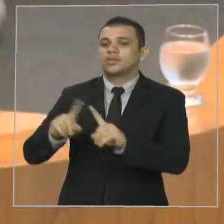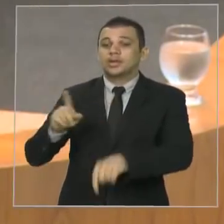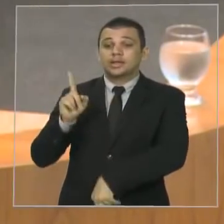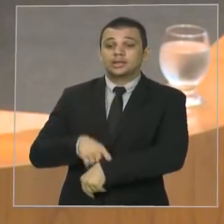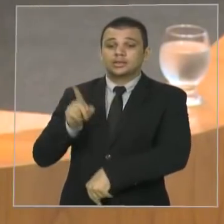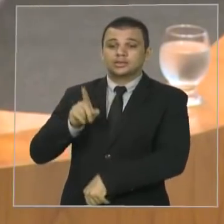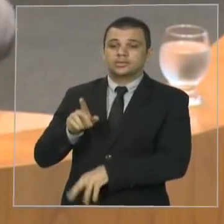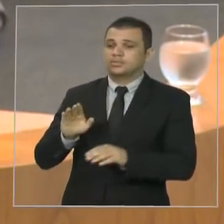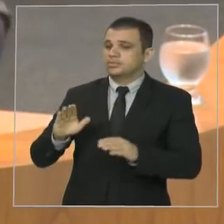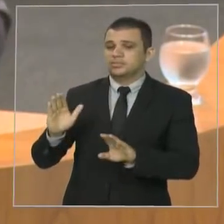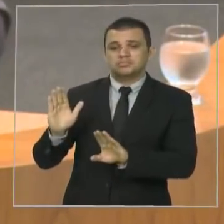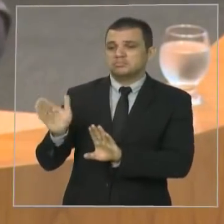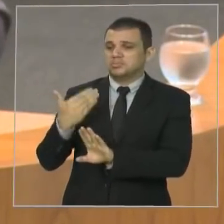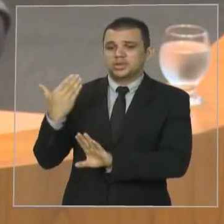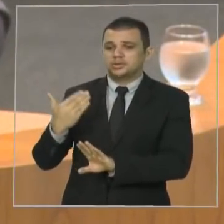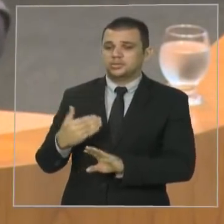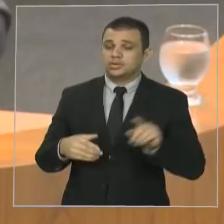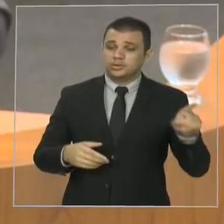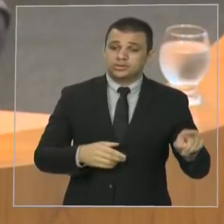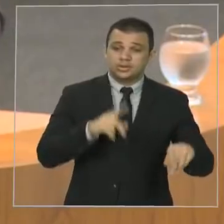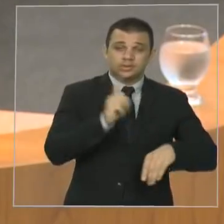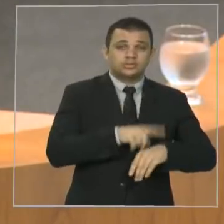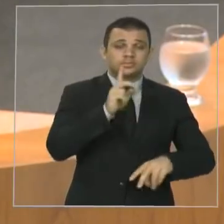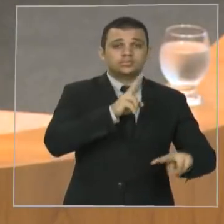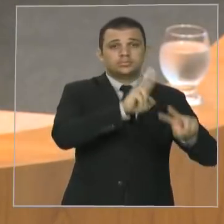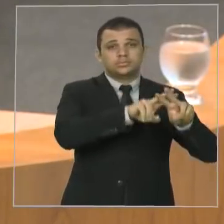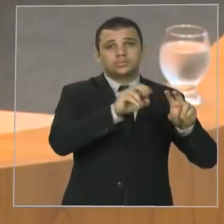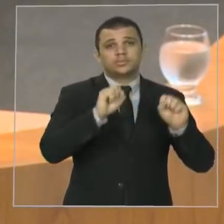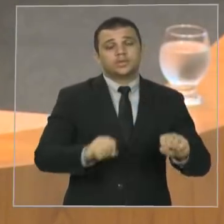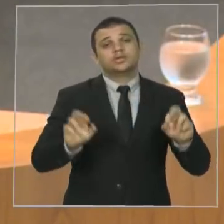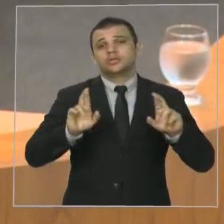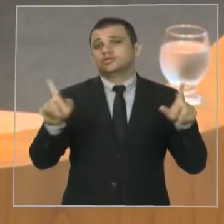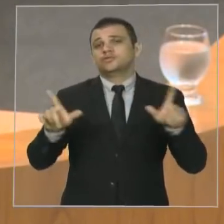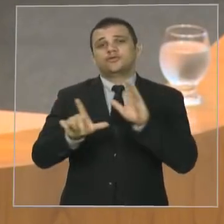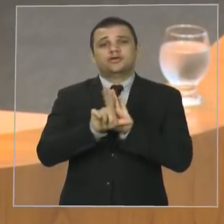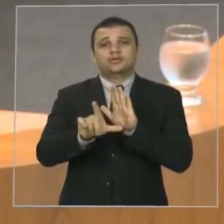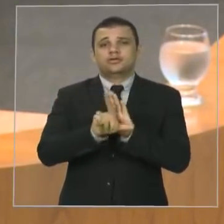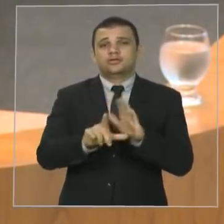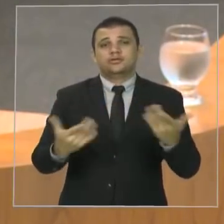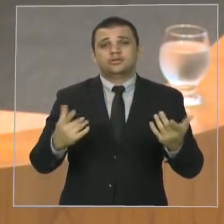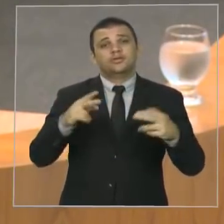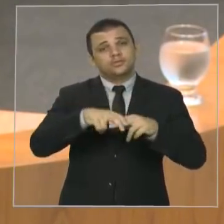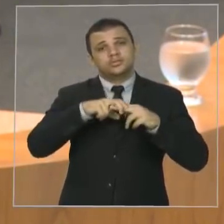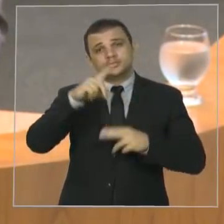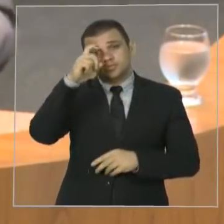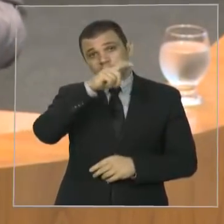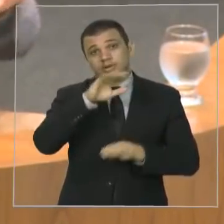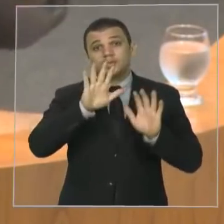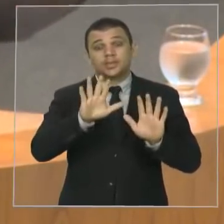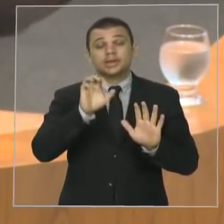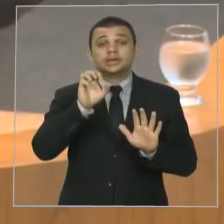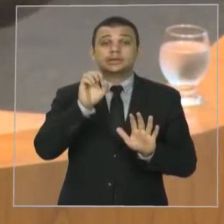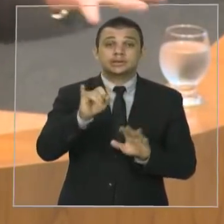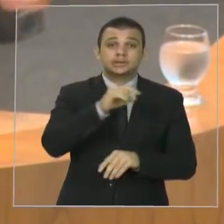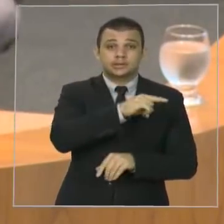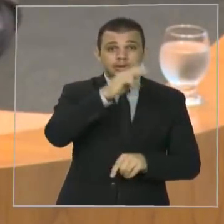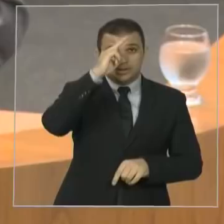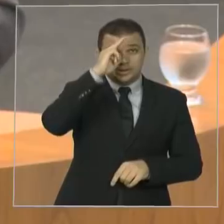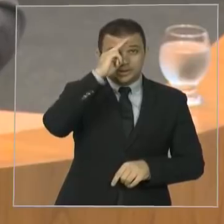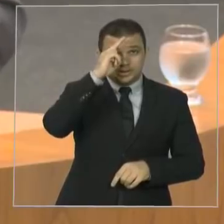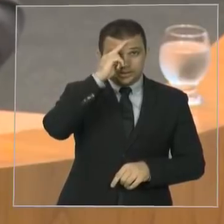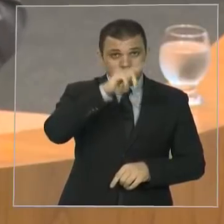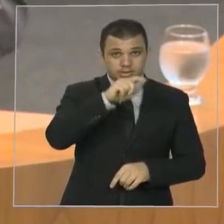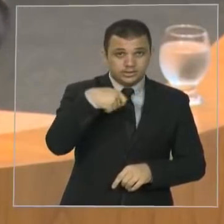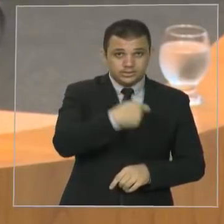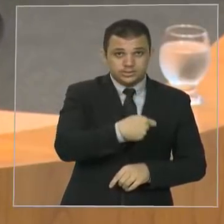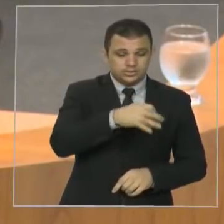general, ele vai ter dificuldade de comando imediato. Qual é a diferença? Porque o